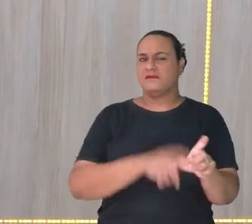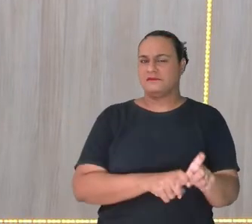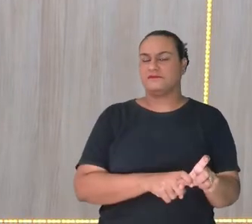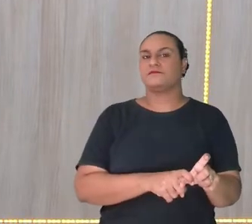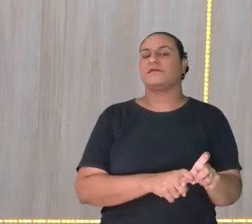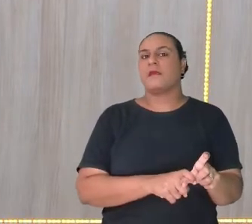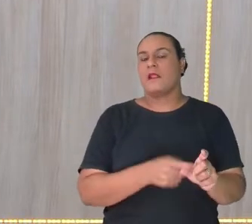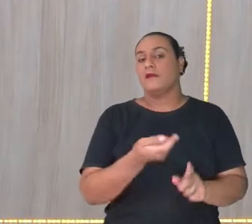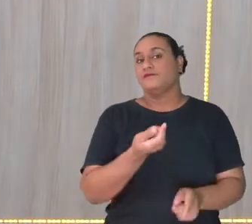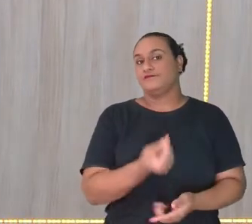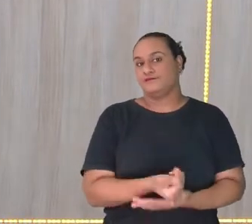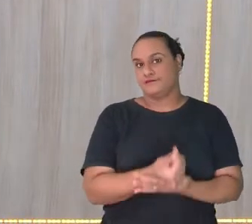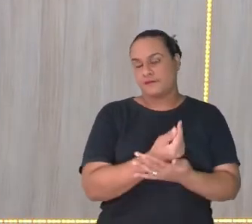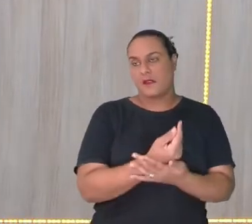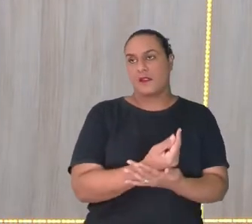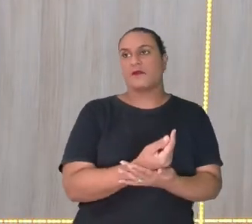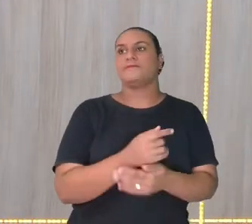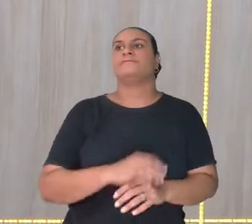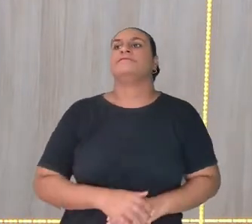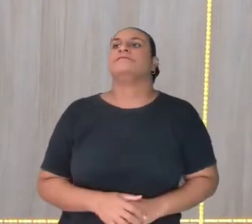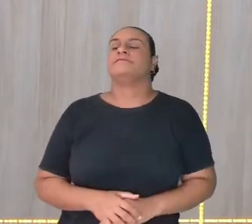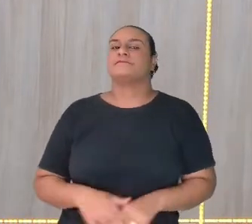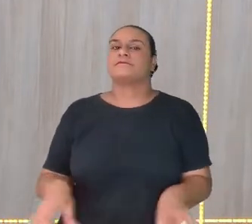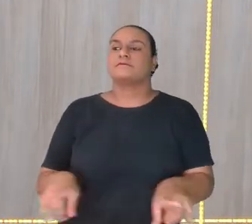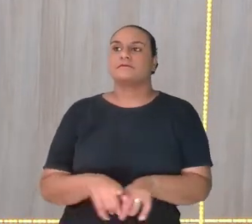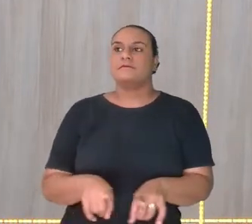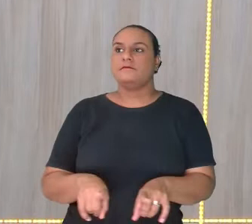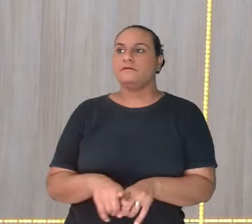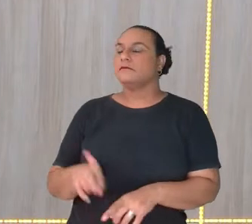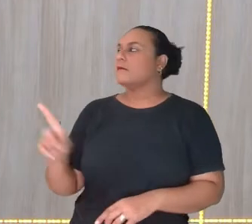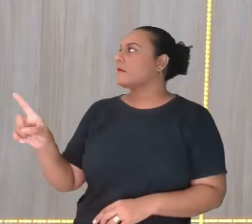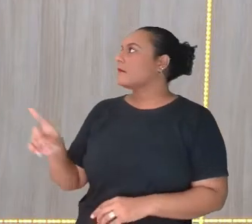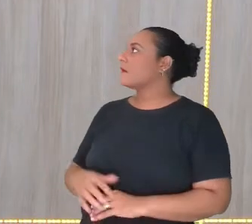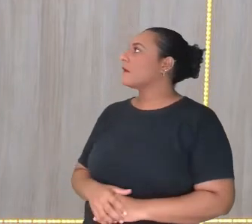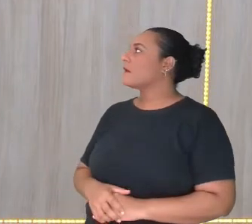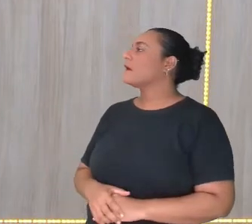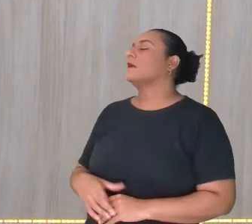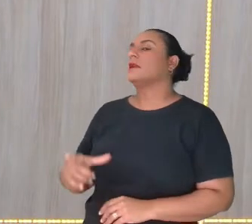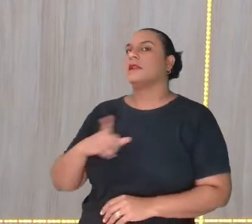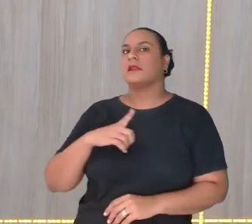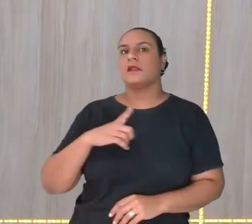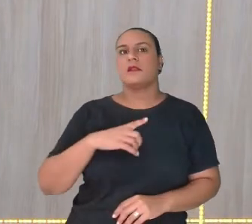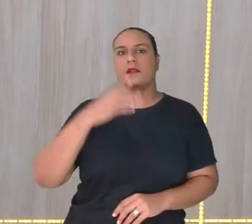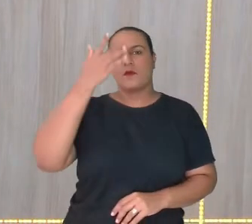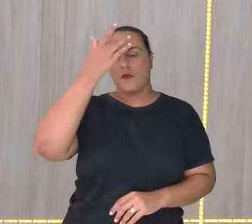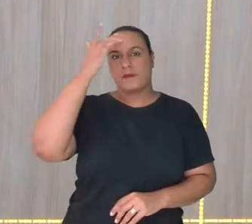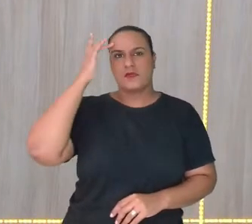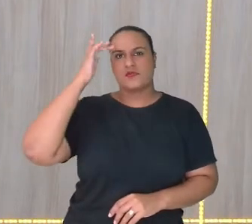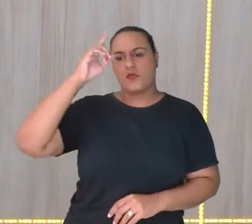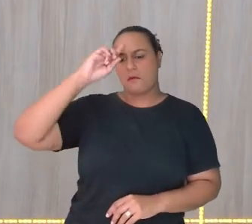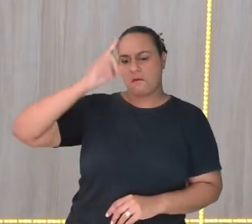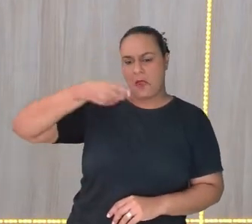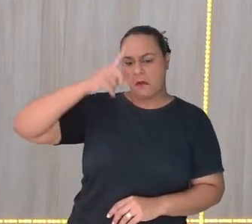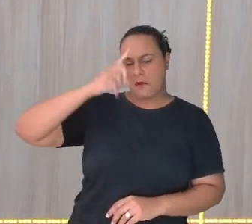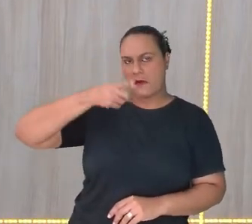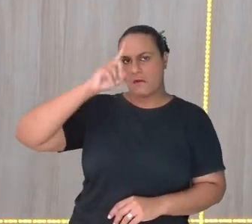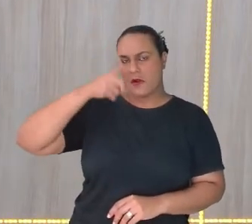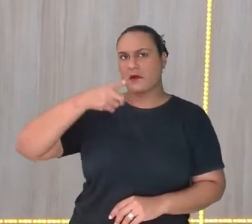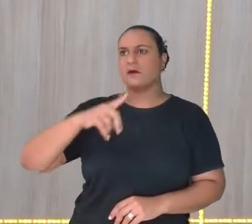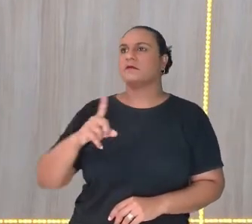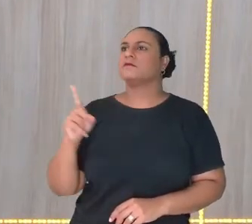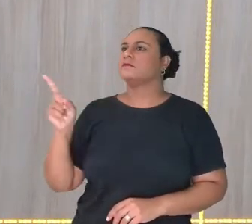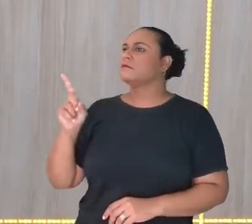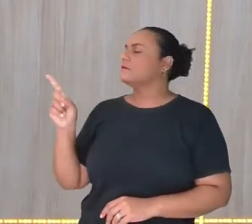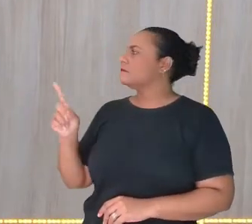terra, né? Então, nesse sentido, eles estavam sob a autoridade de um senhor, de um nobre. Os vilões, eles não tinham